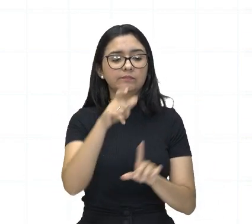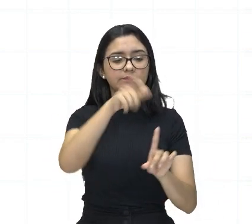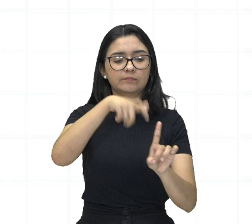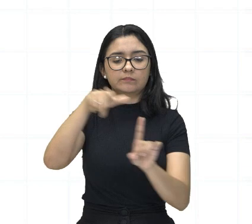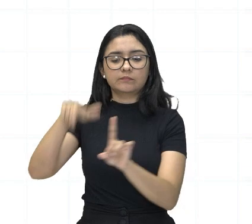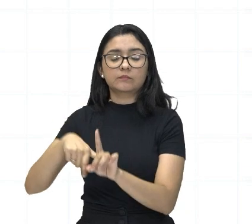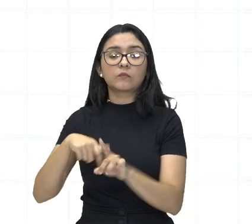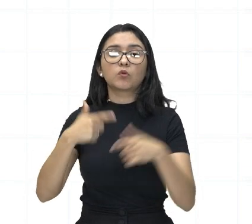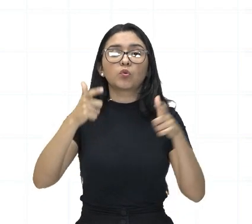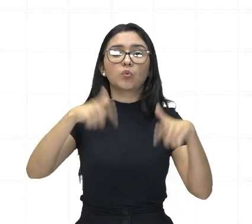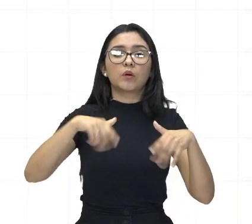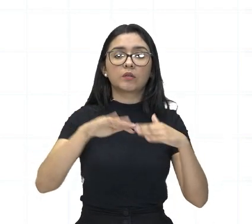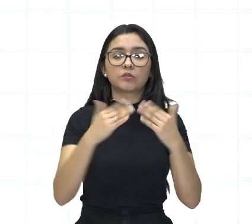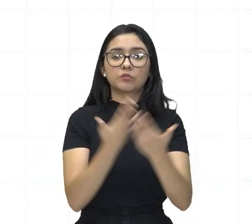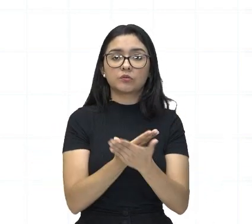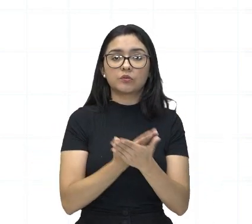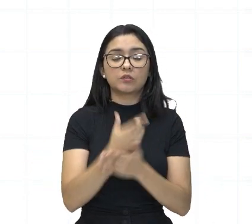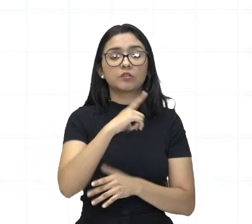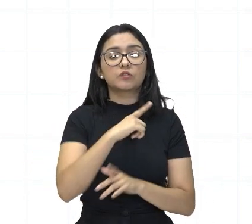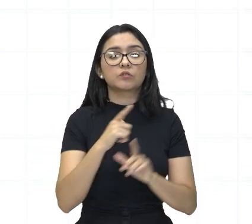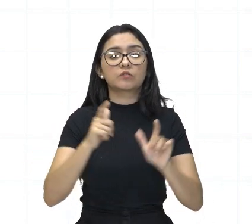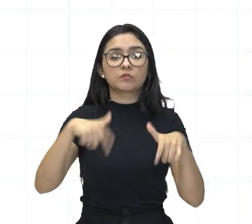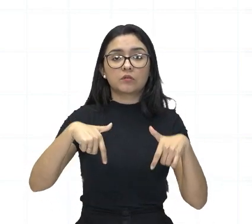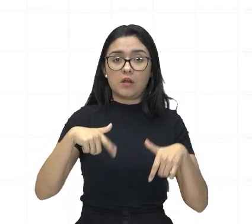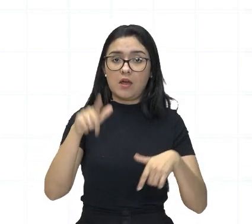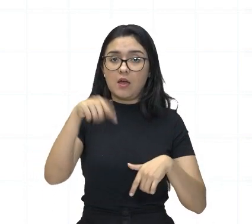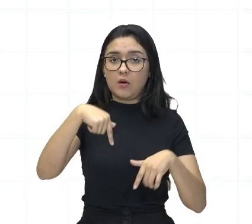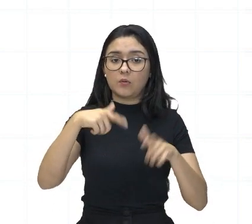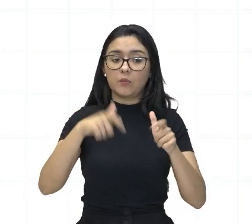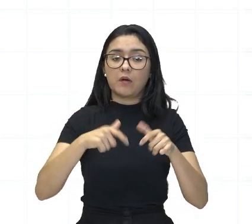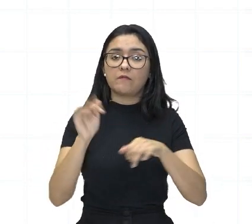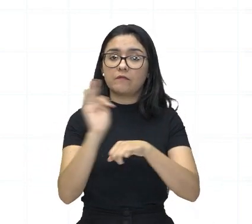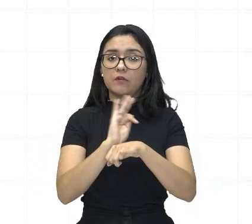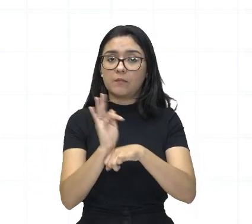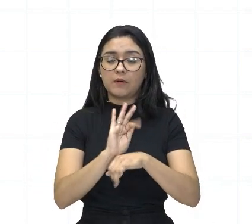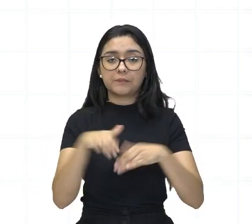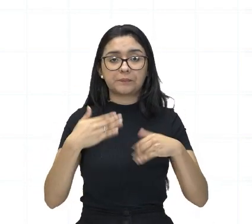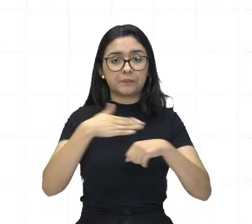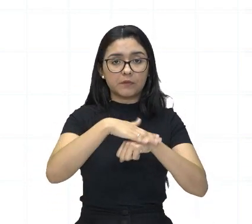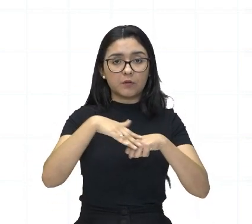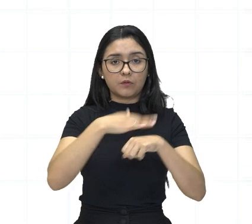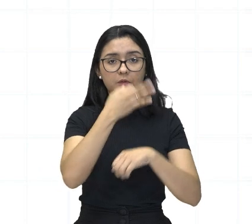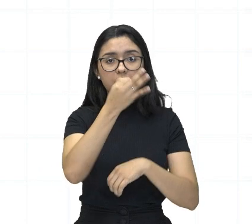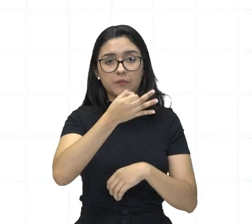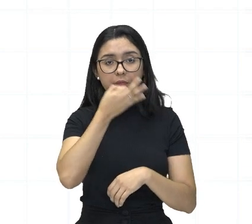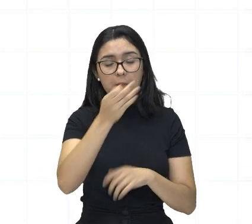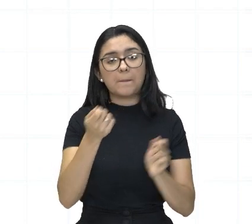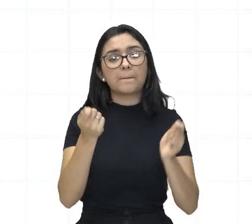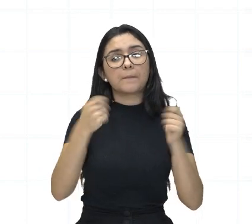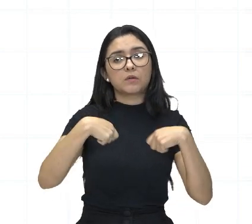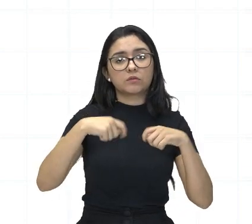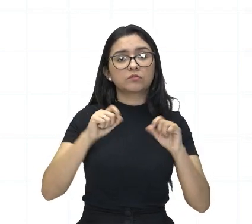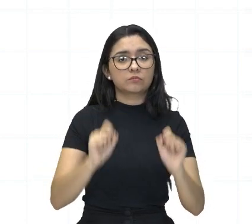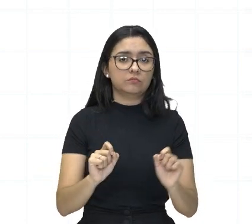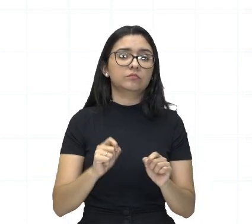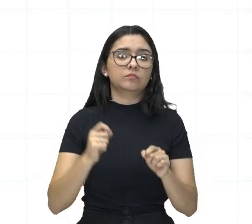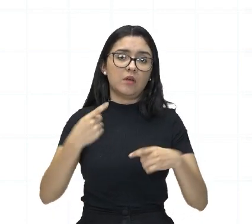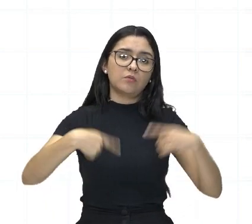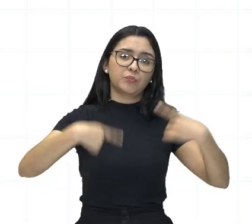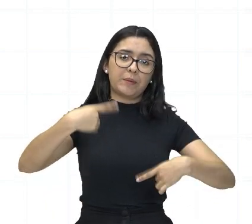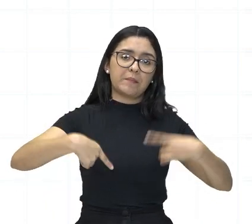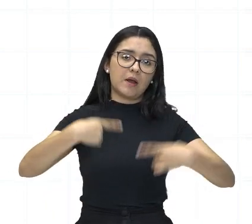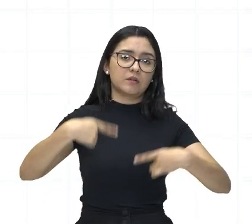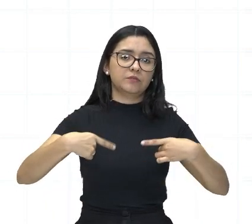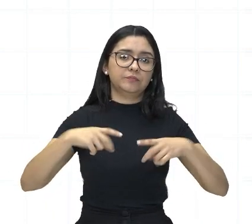ambiente escolar, aí nós teríamos um ambiente formal e essa conversa argumentativa poderia assumir a forma de um